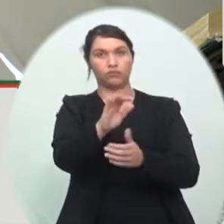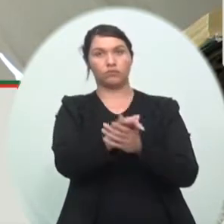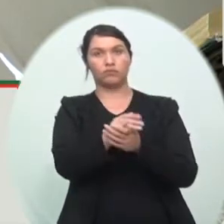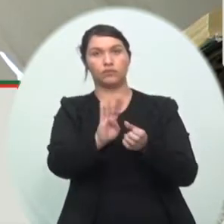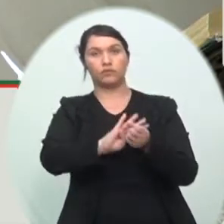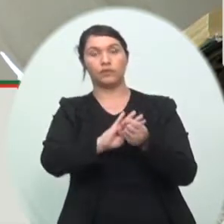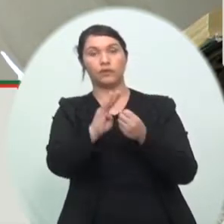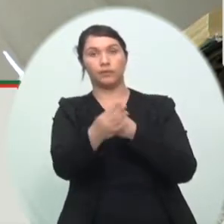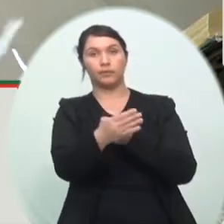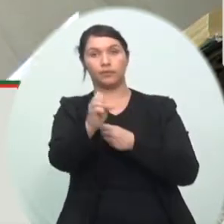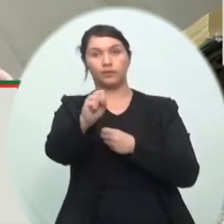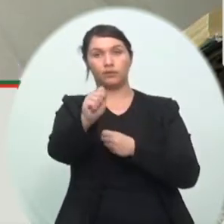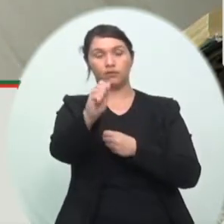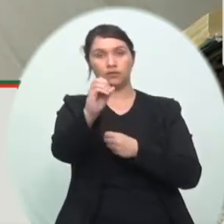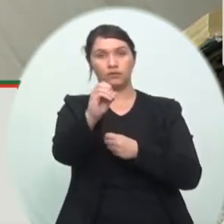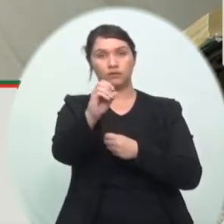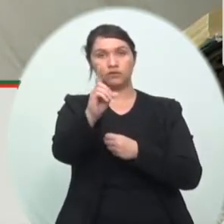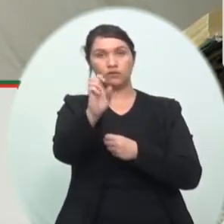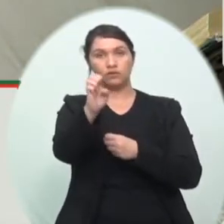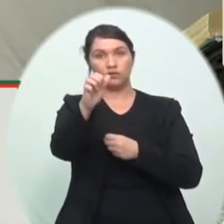Vila Sequinel, bairro São Defende.